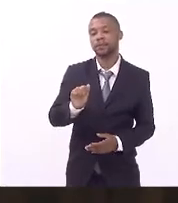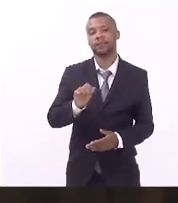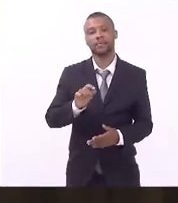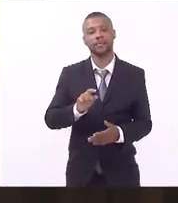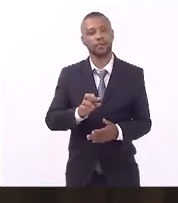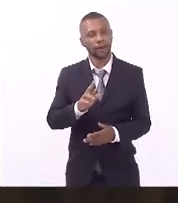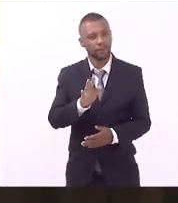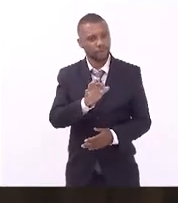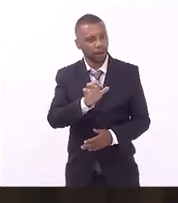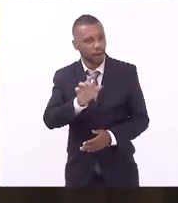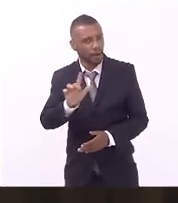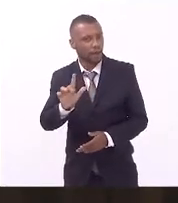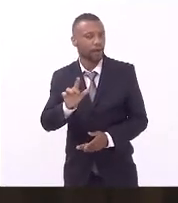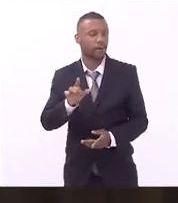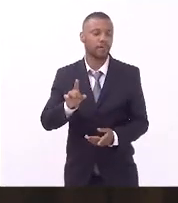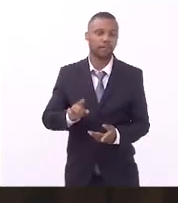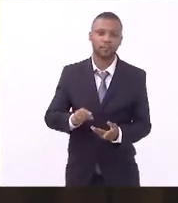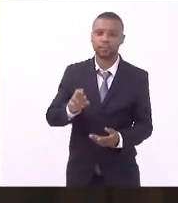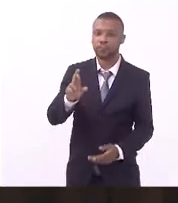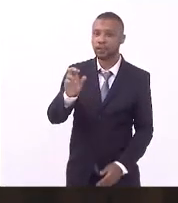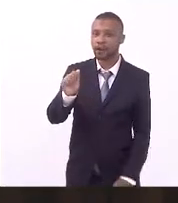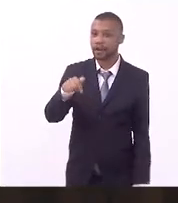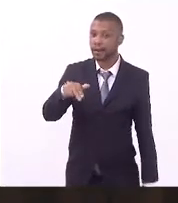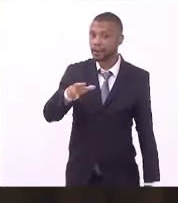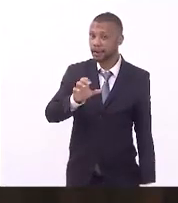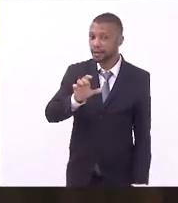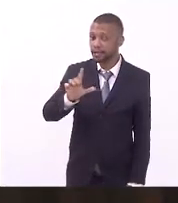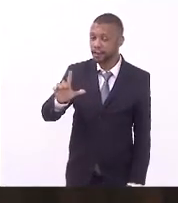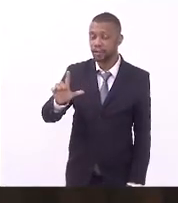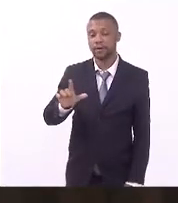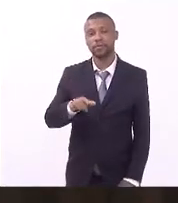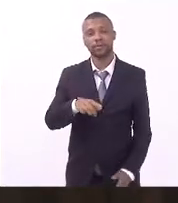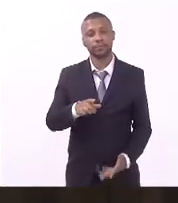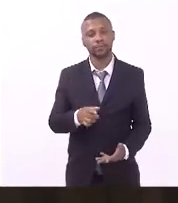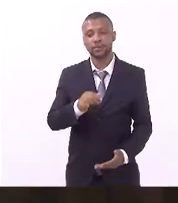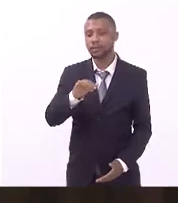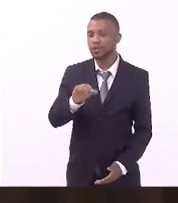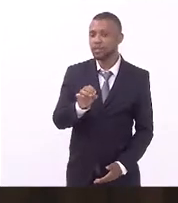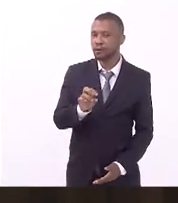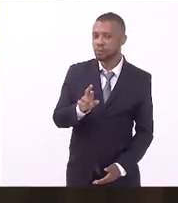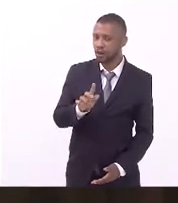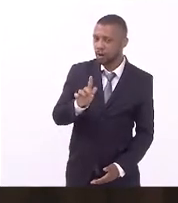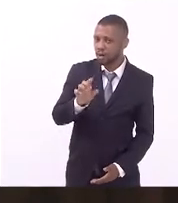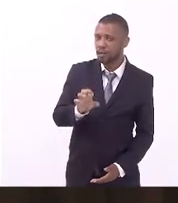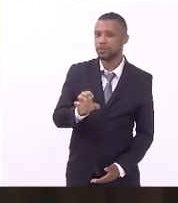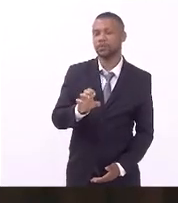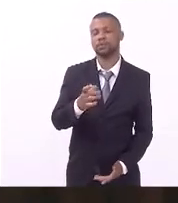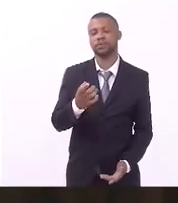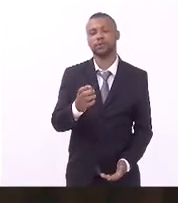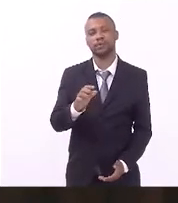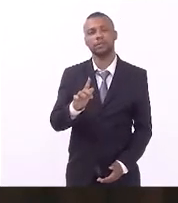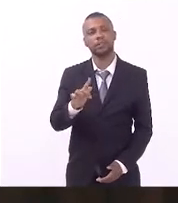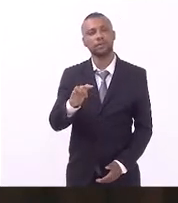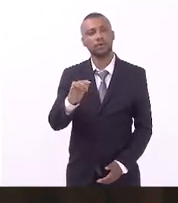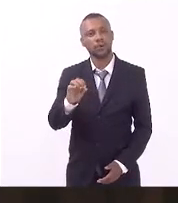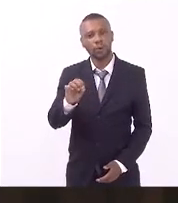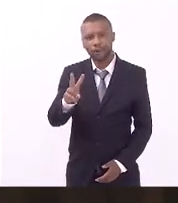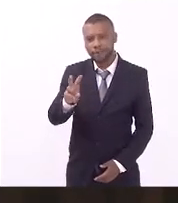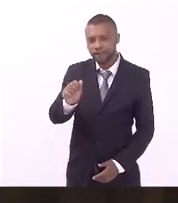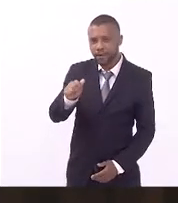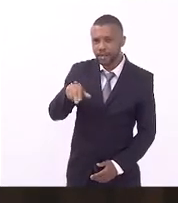Figueiredo, Raquel Catalano de Souza, Georgia Lopes, Giovana,